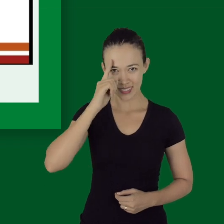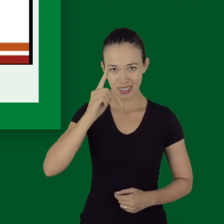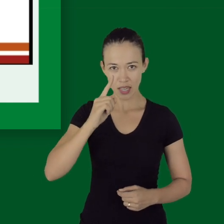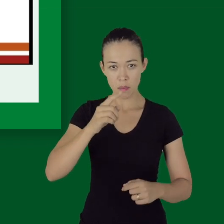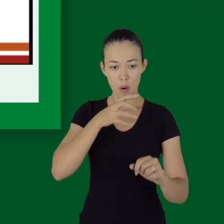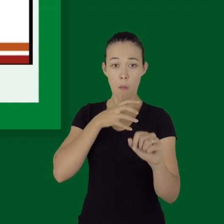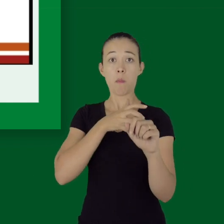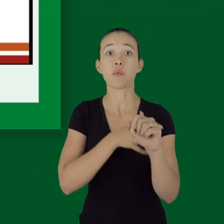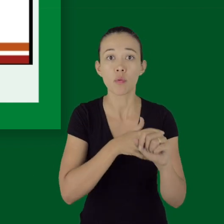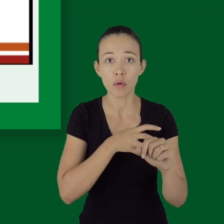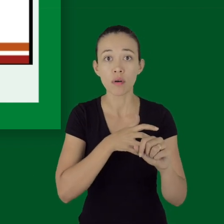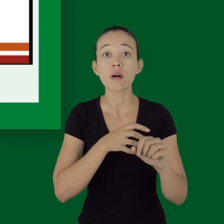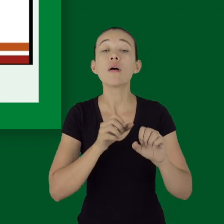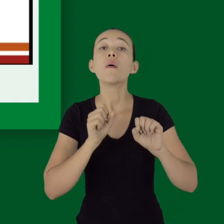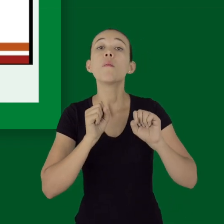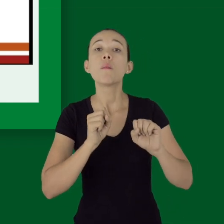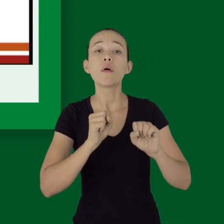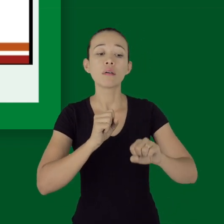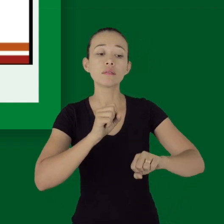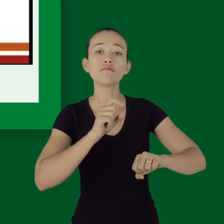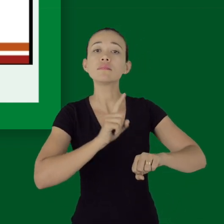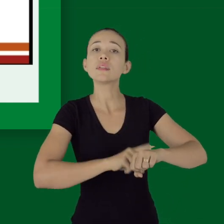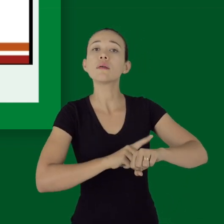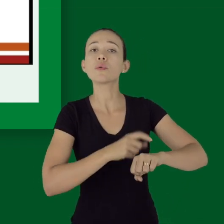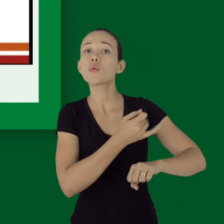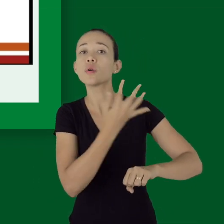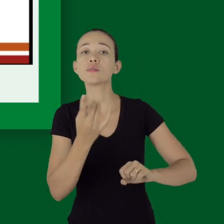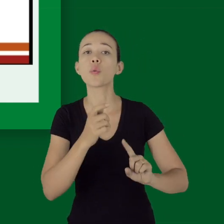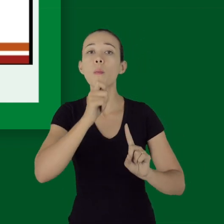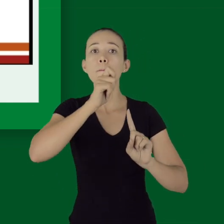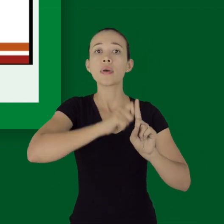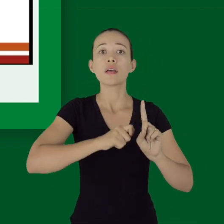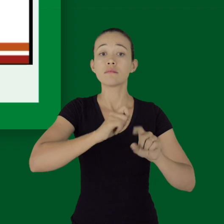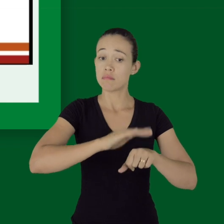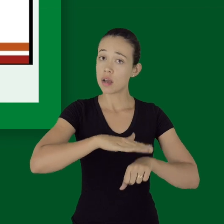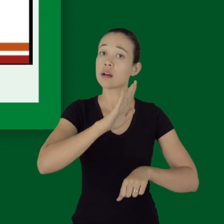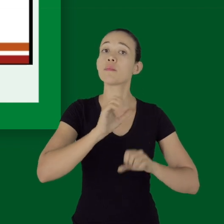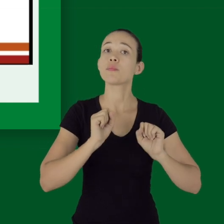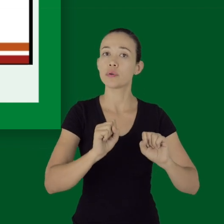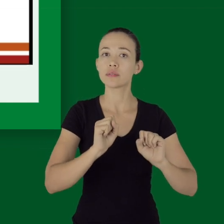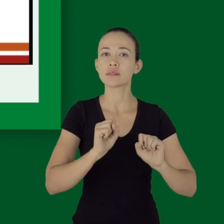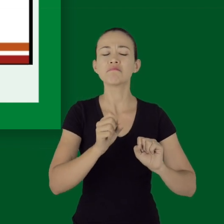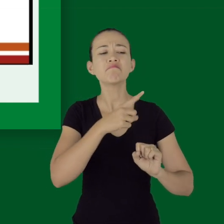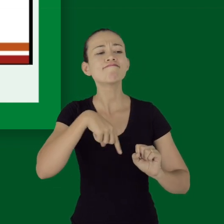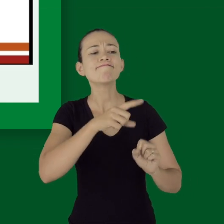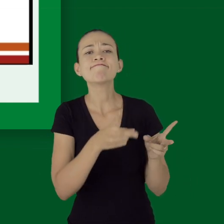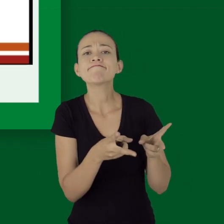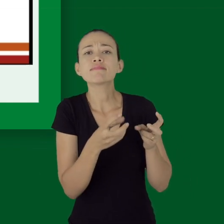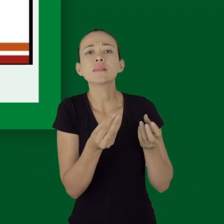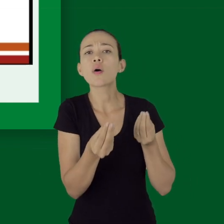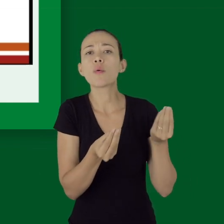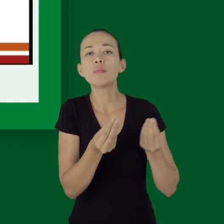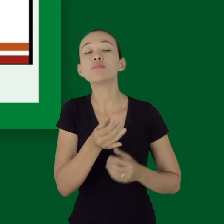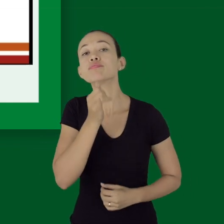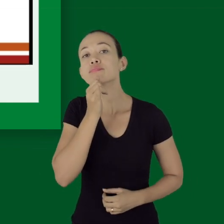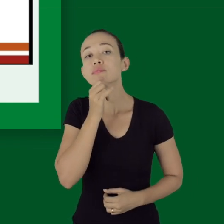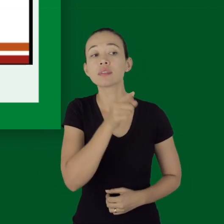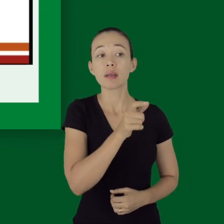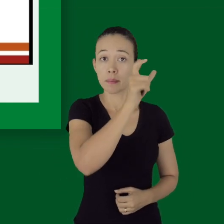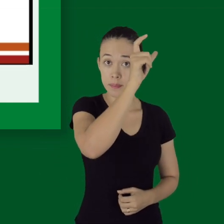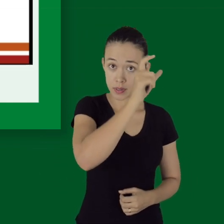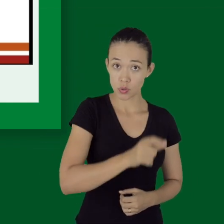né? Normalmente, uma forma de verificar é controle esficteriano, né? Então, o paciente ele começa